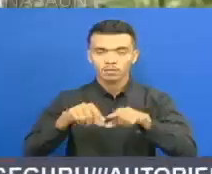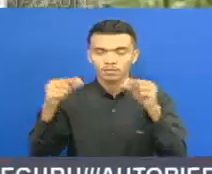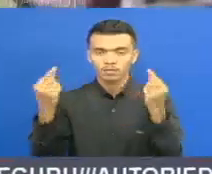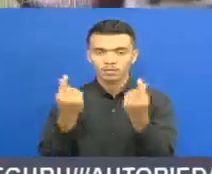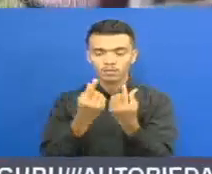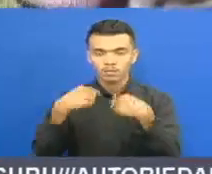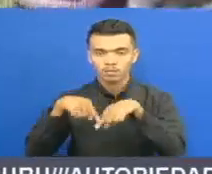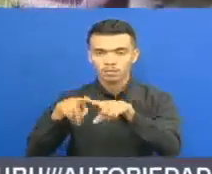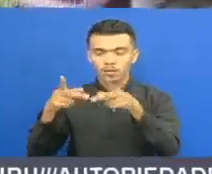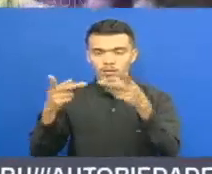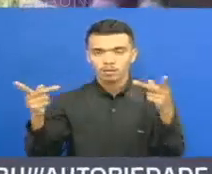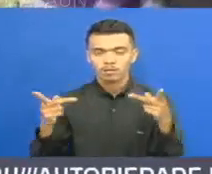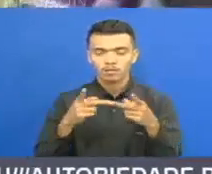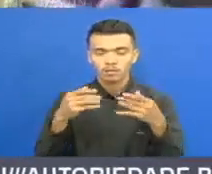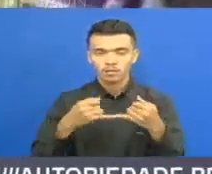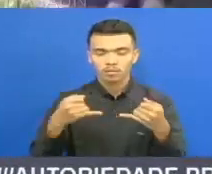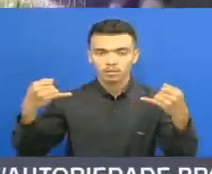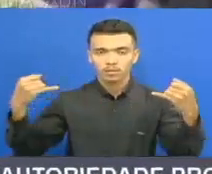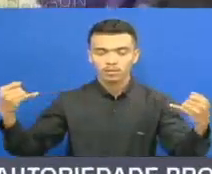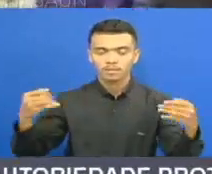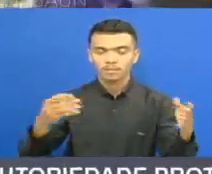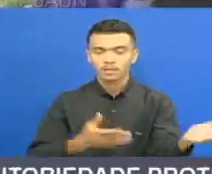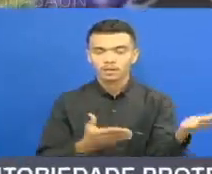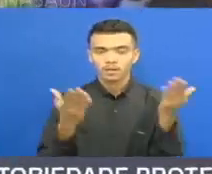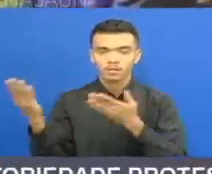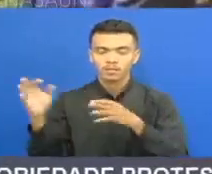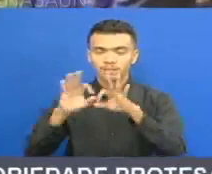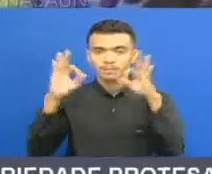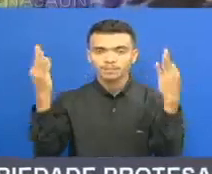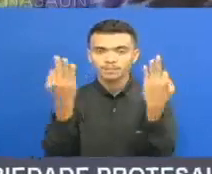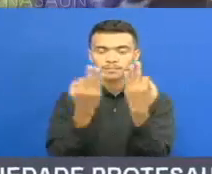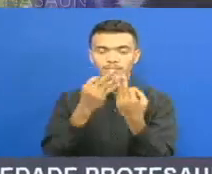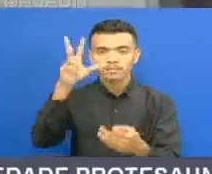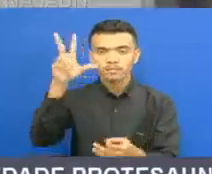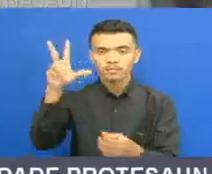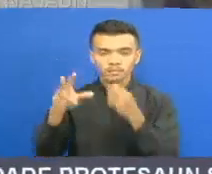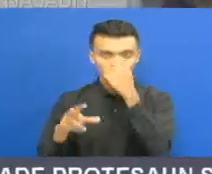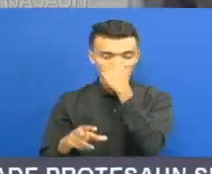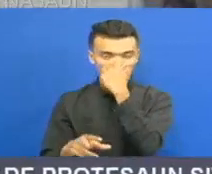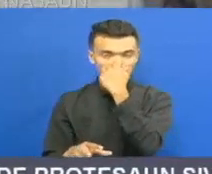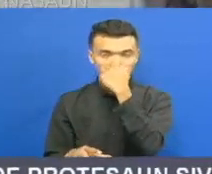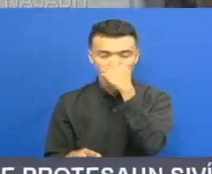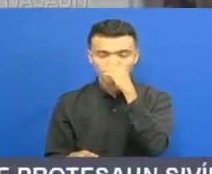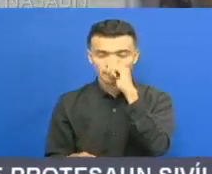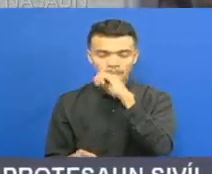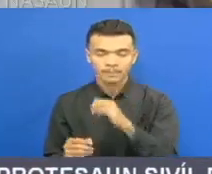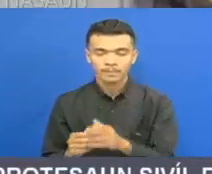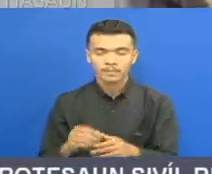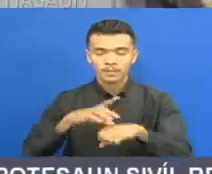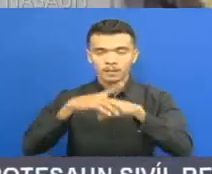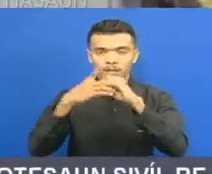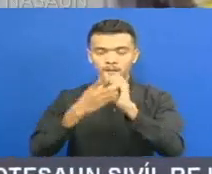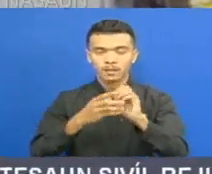Toqueiras Fatim, rodidada Polish Line, no evacua sai família Umakain Tolu. Ameaça para Raimono, né,